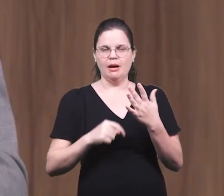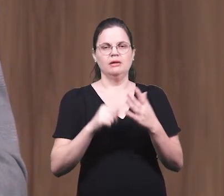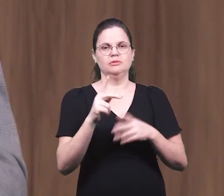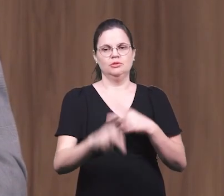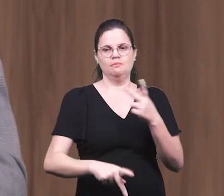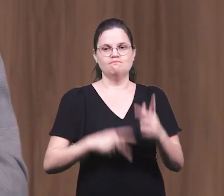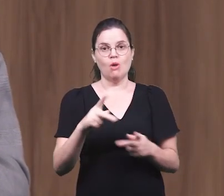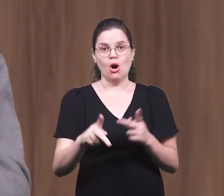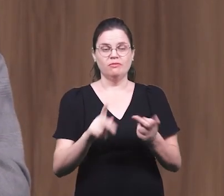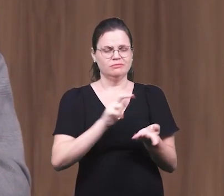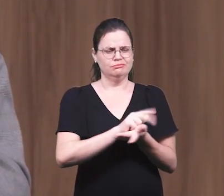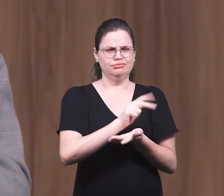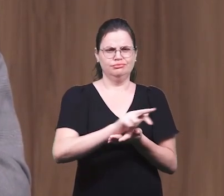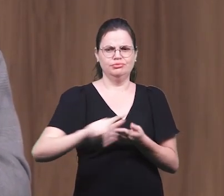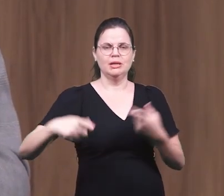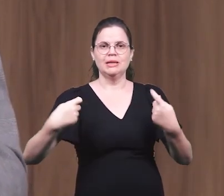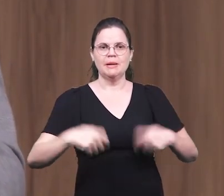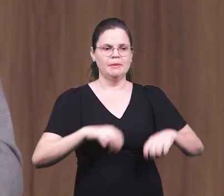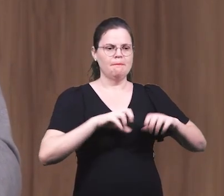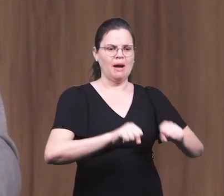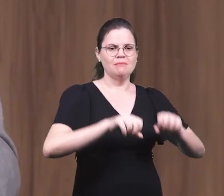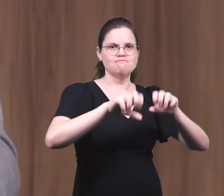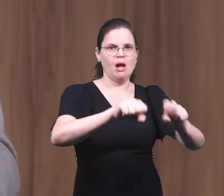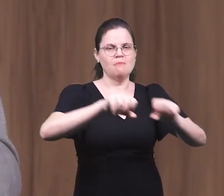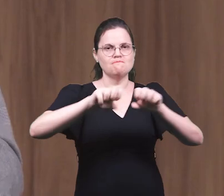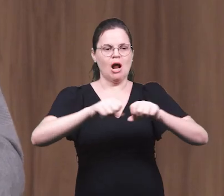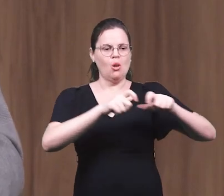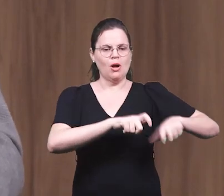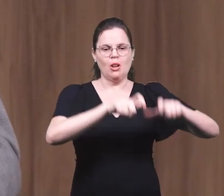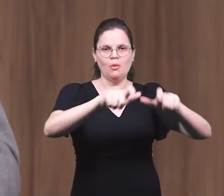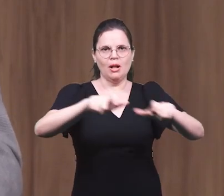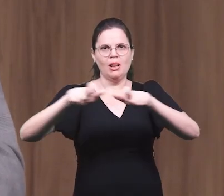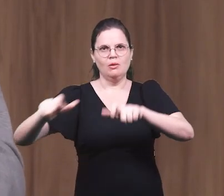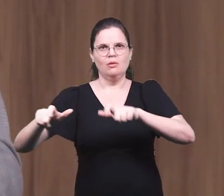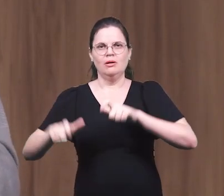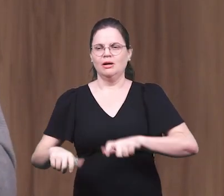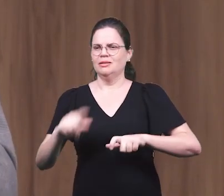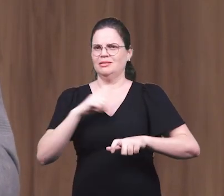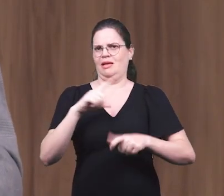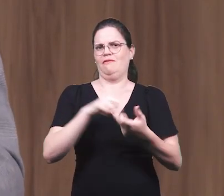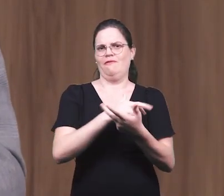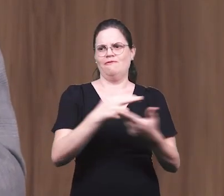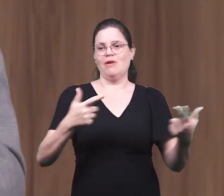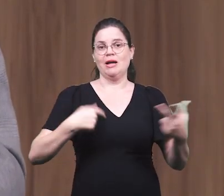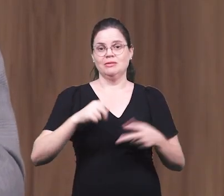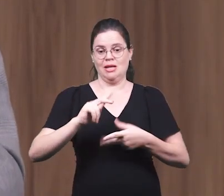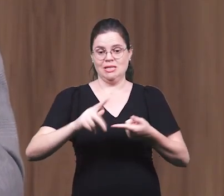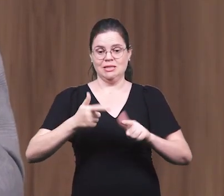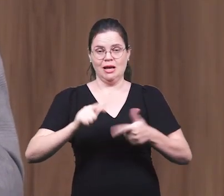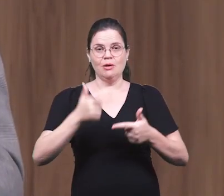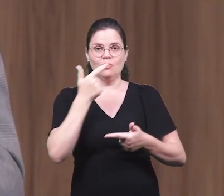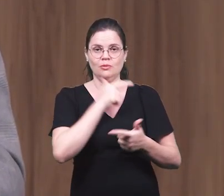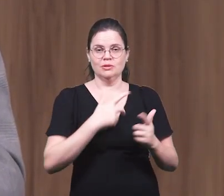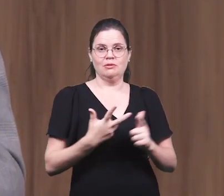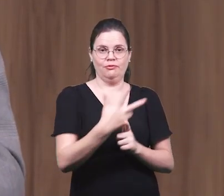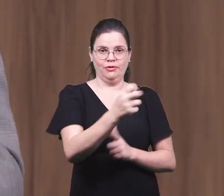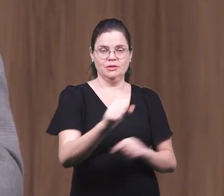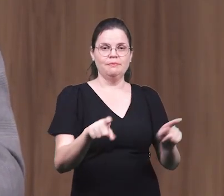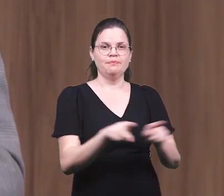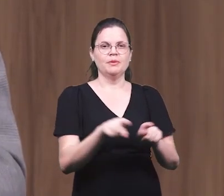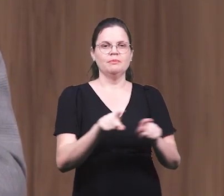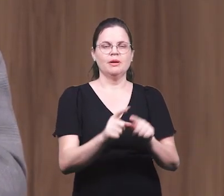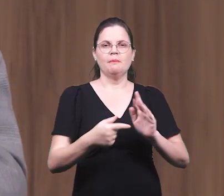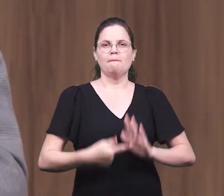Aqui de povos que precisam ser derrotados, Seom, Esbom, e aqui tem até uma passagem aqui que